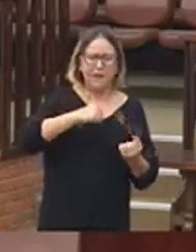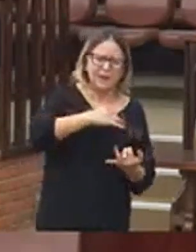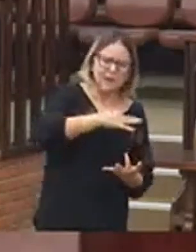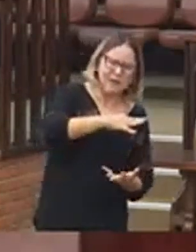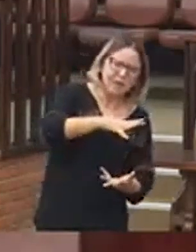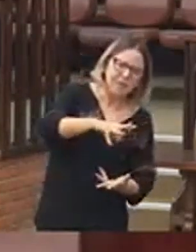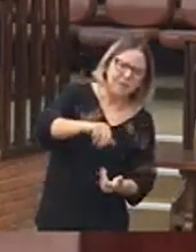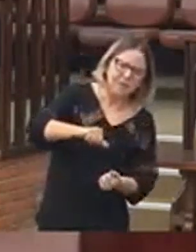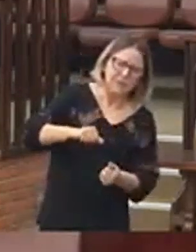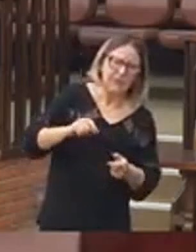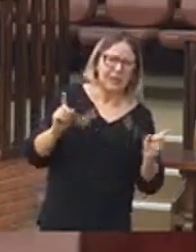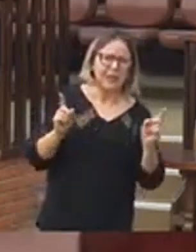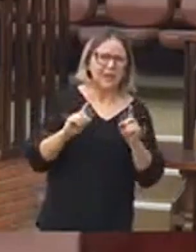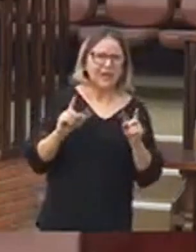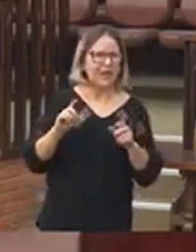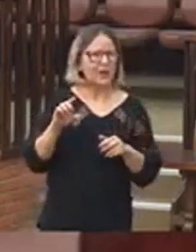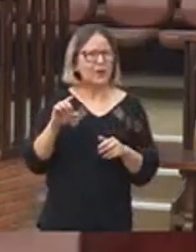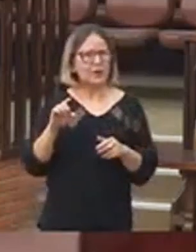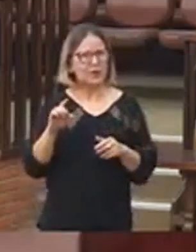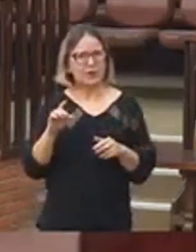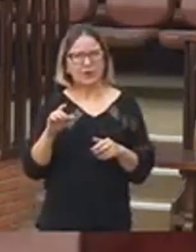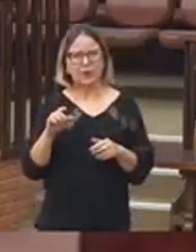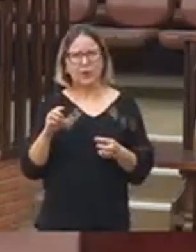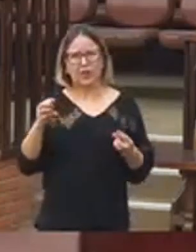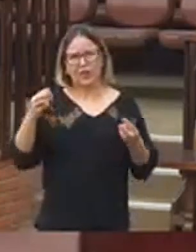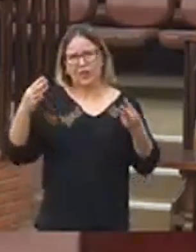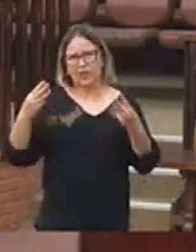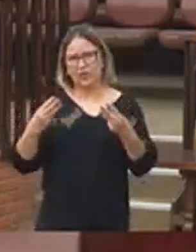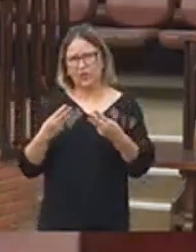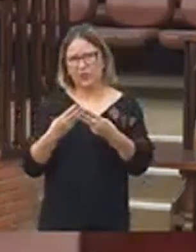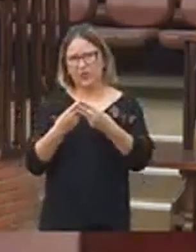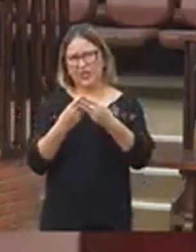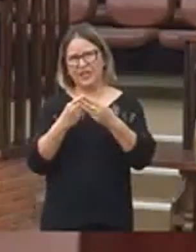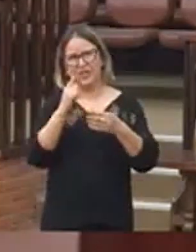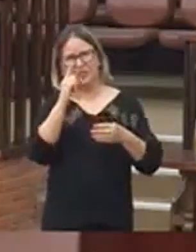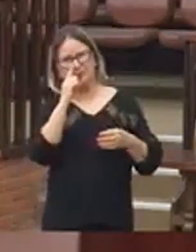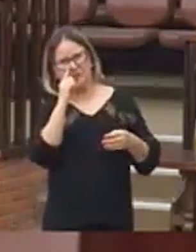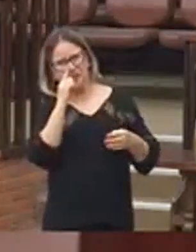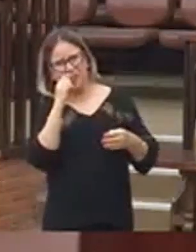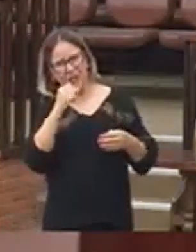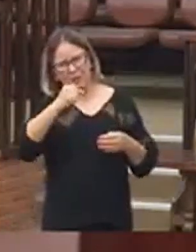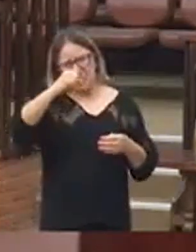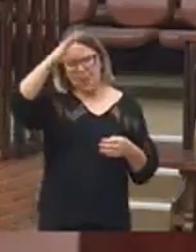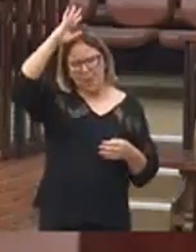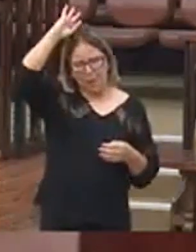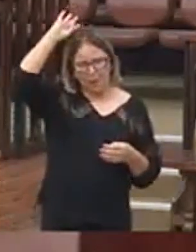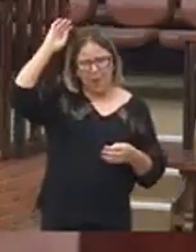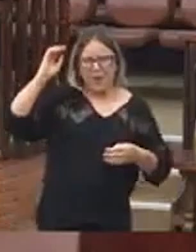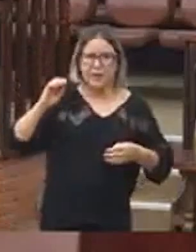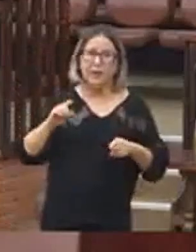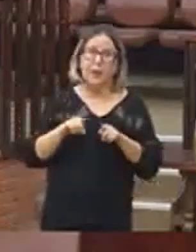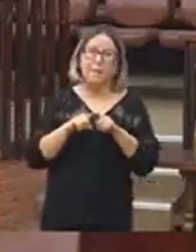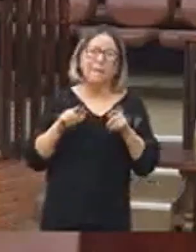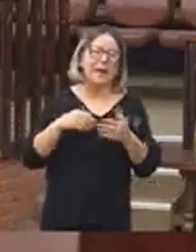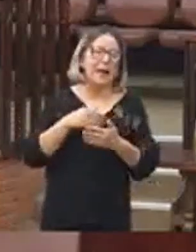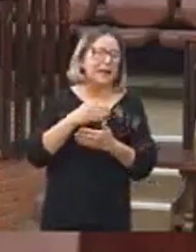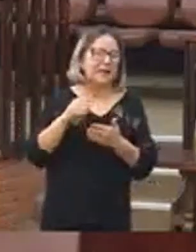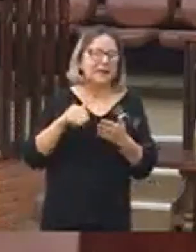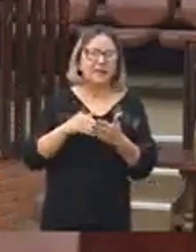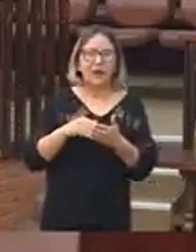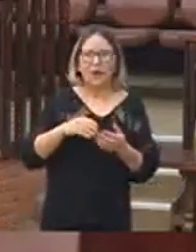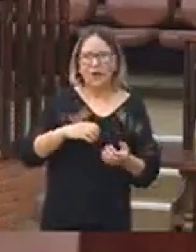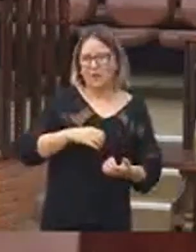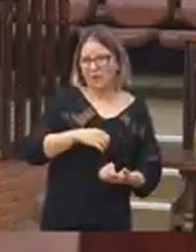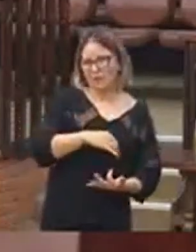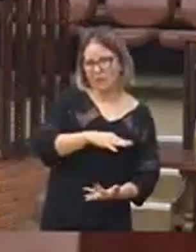judeus, romanos, gregos, mas o mundo. Os gentios, de modo geral, judeus e gentios,